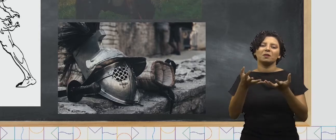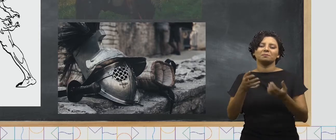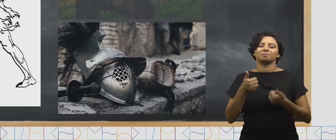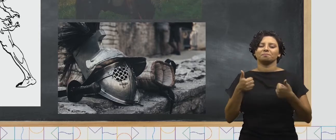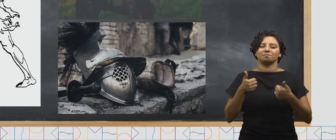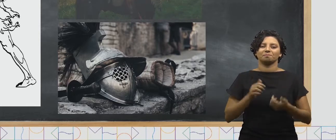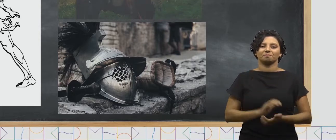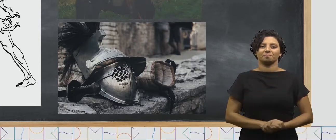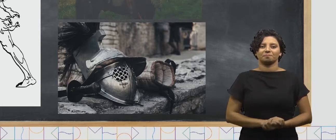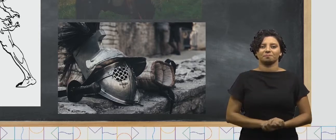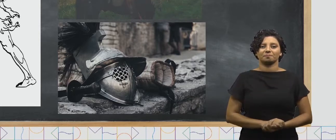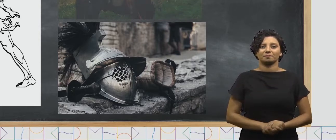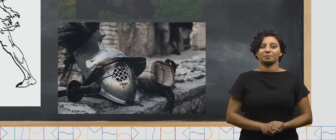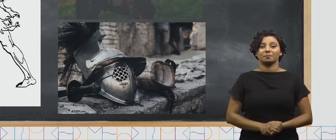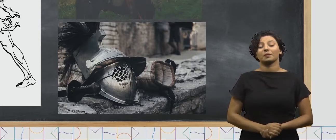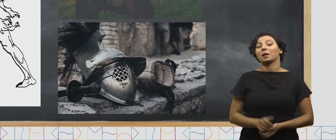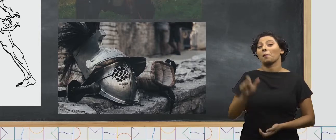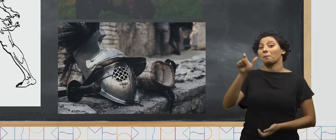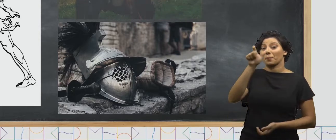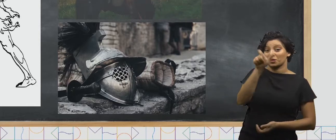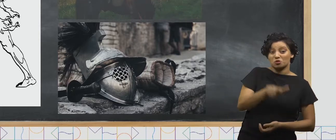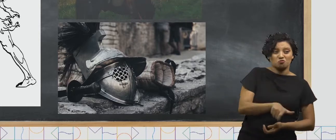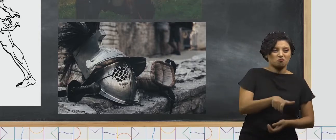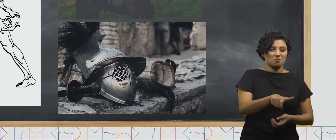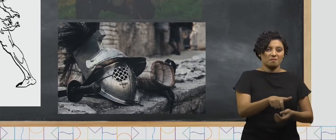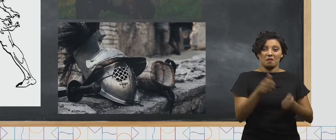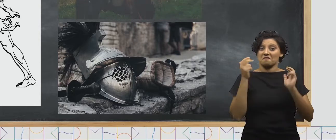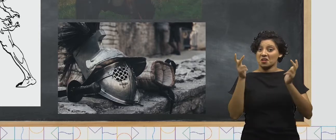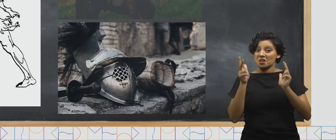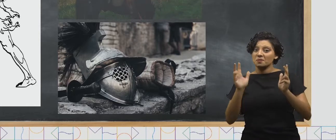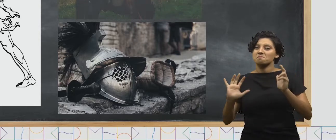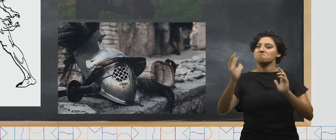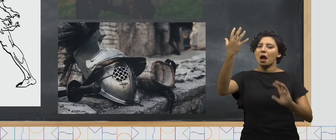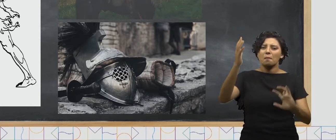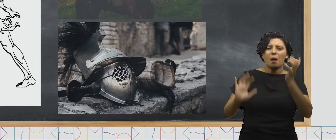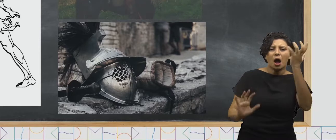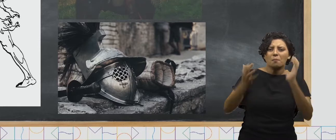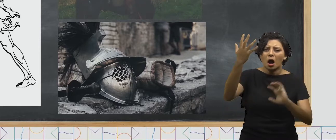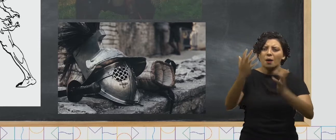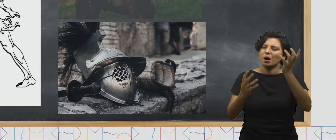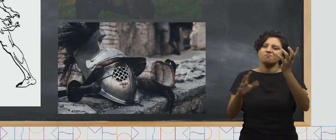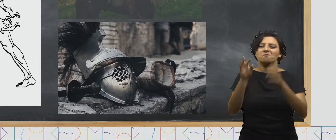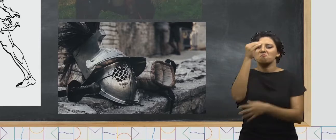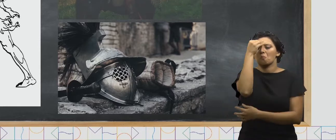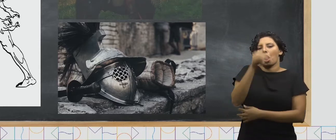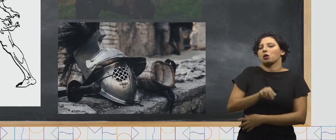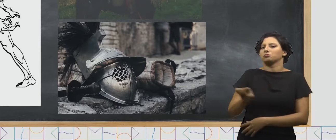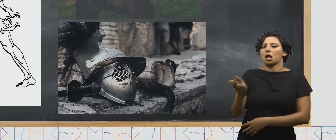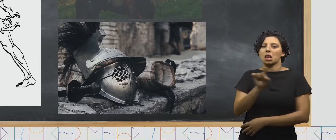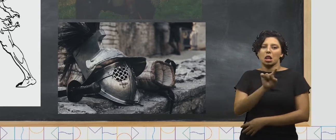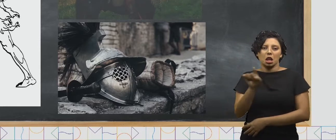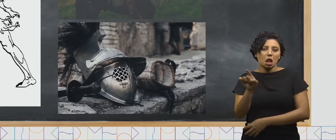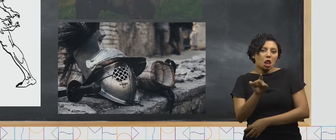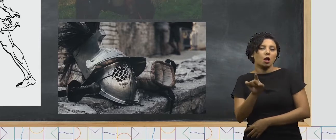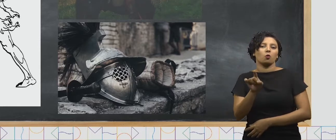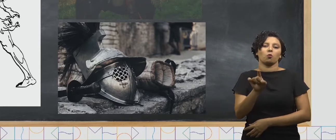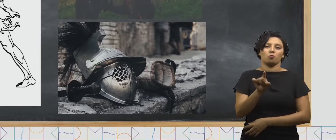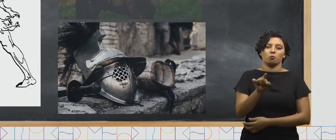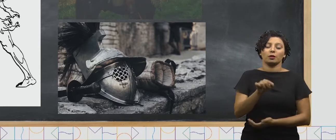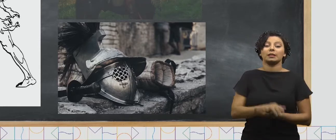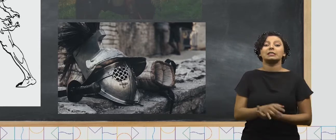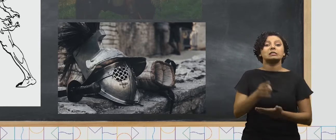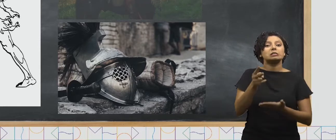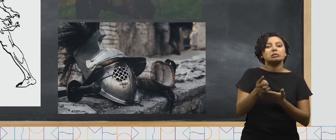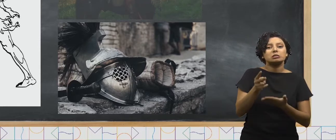que procurava. E o aventureiro não se abate diante dos sucessivos desafios e